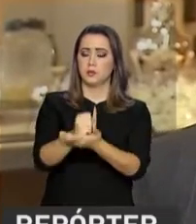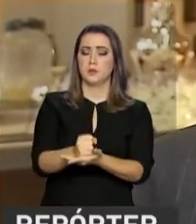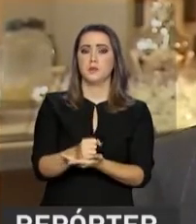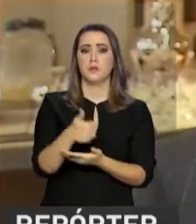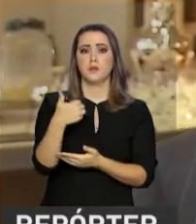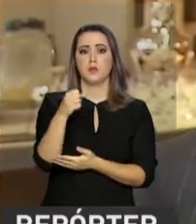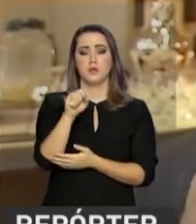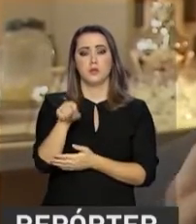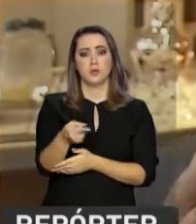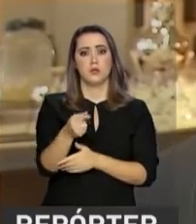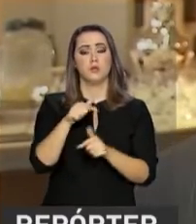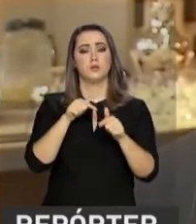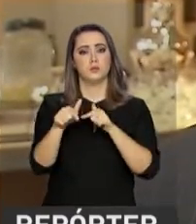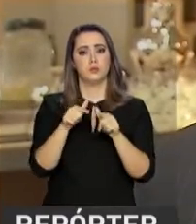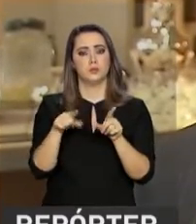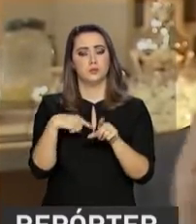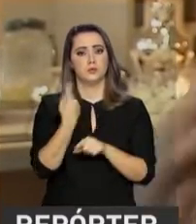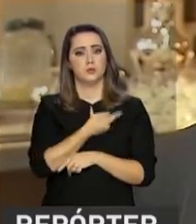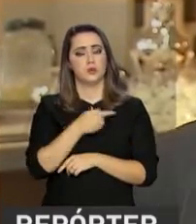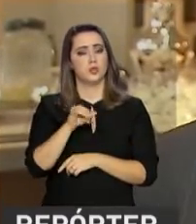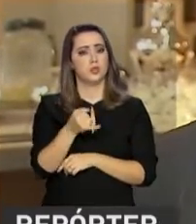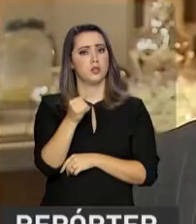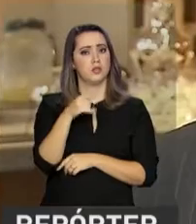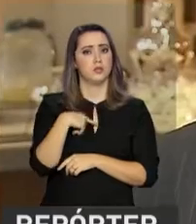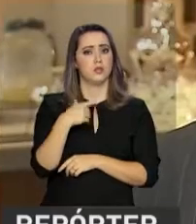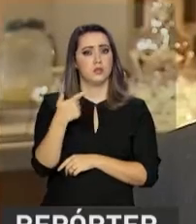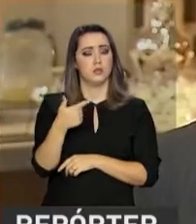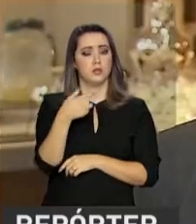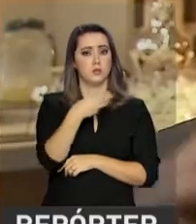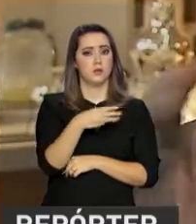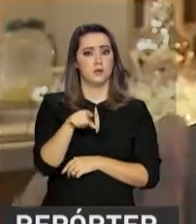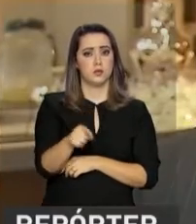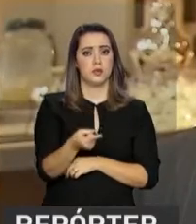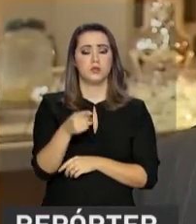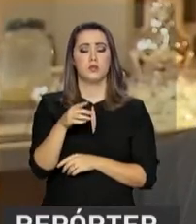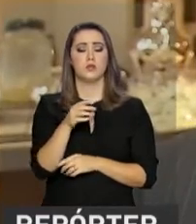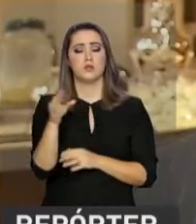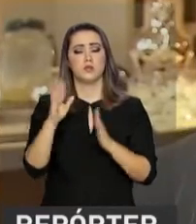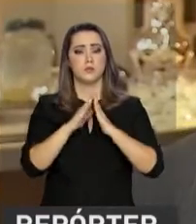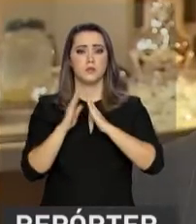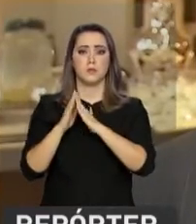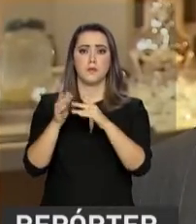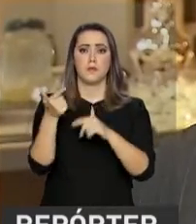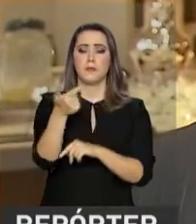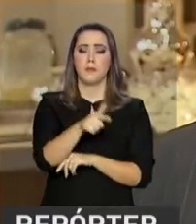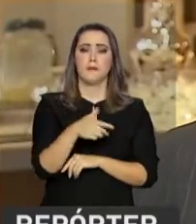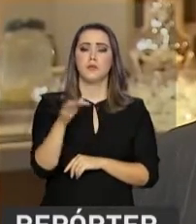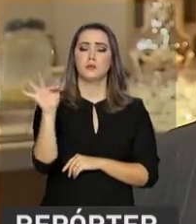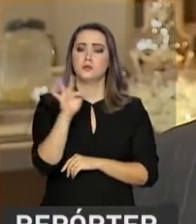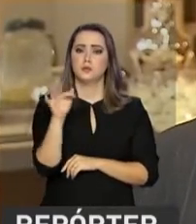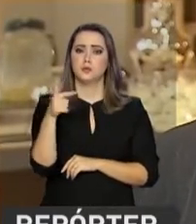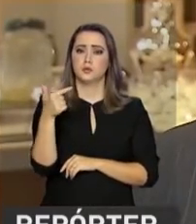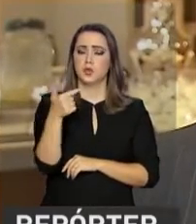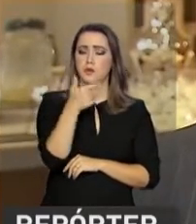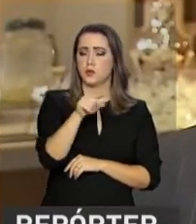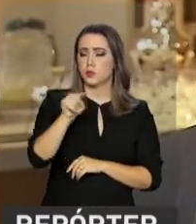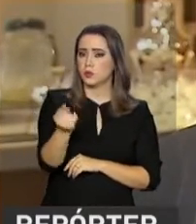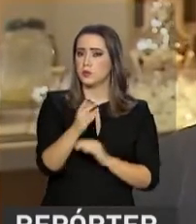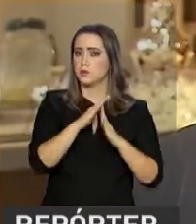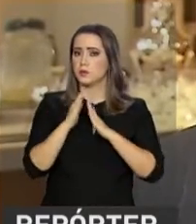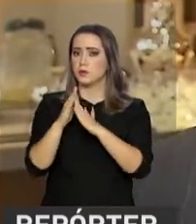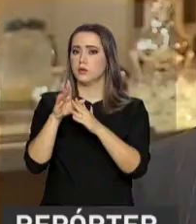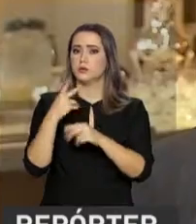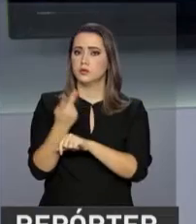mil unidades. Em janeiro nós temos mais 23 mil unidades, em fevereiro mais 22 mil unidades e assim nós